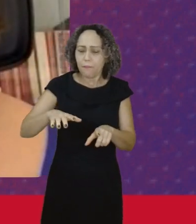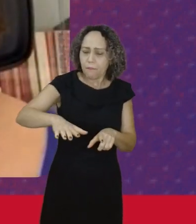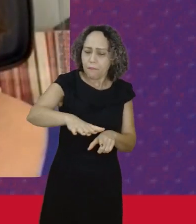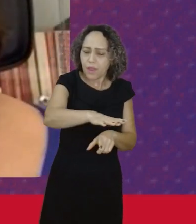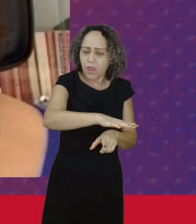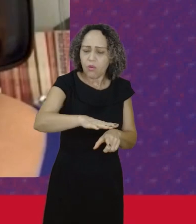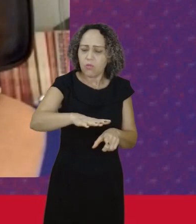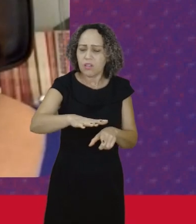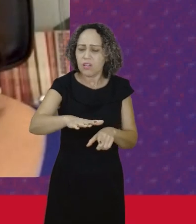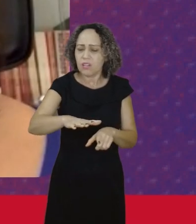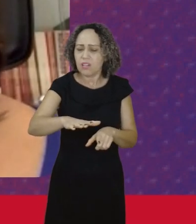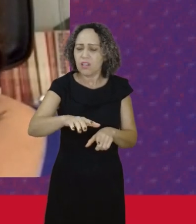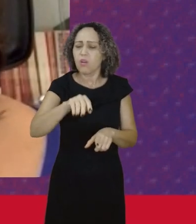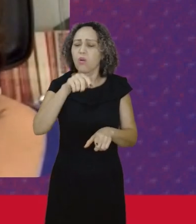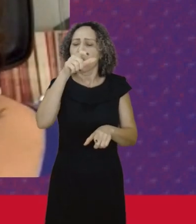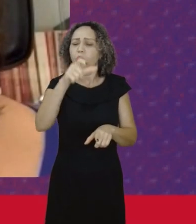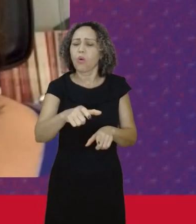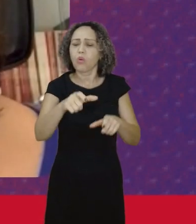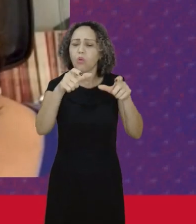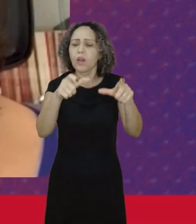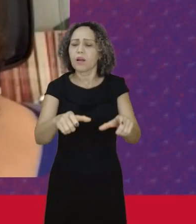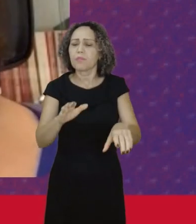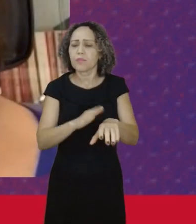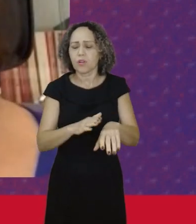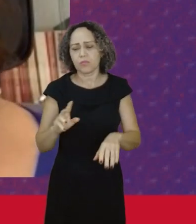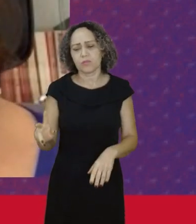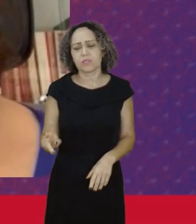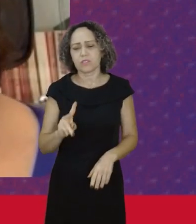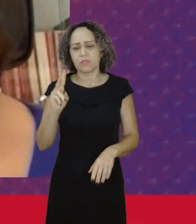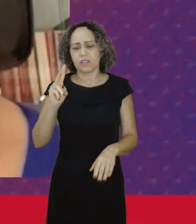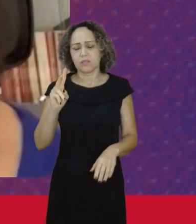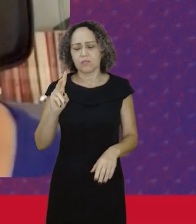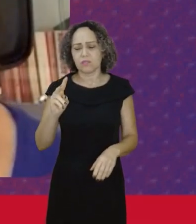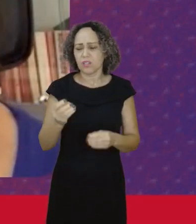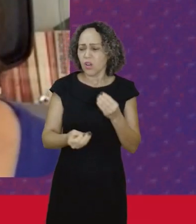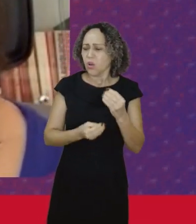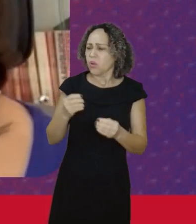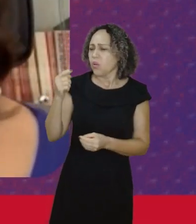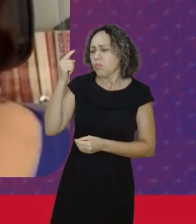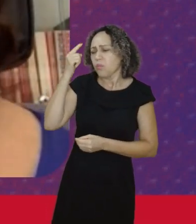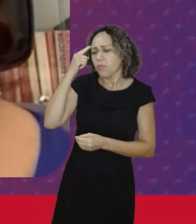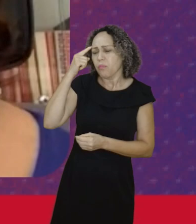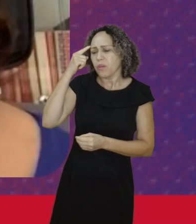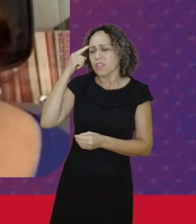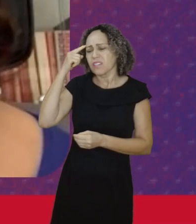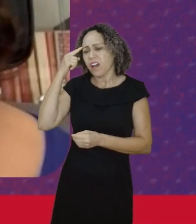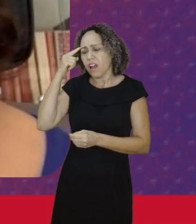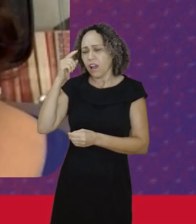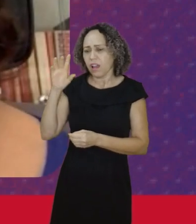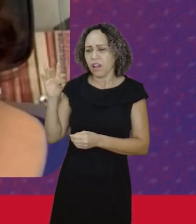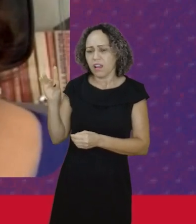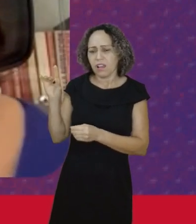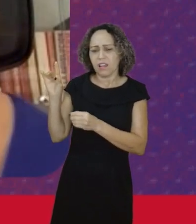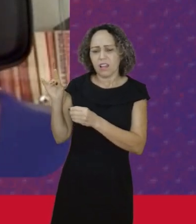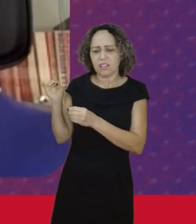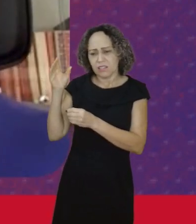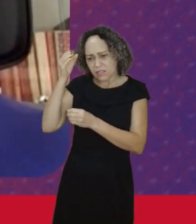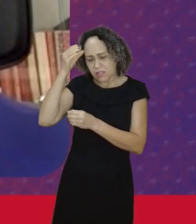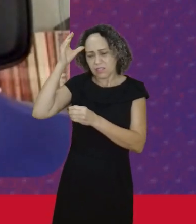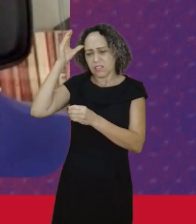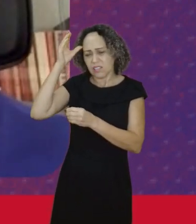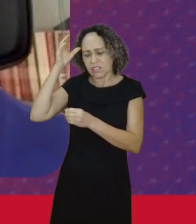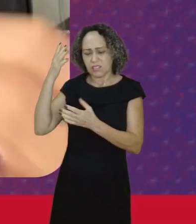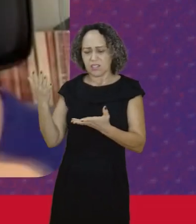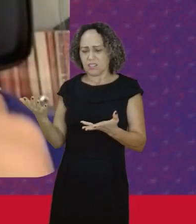é possível discutir a ciência se a ciência não estiver a favor da vida, se ela não estiver a serviço da